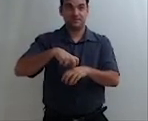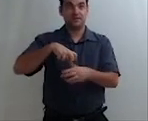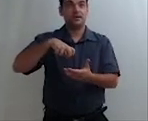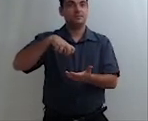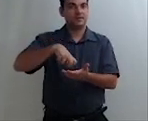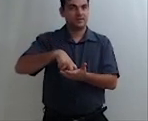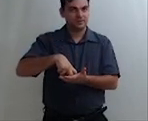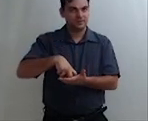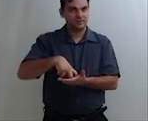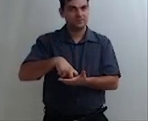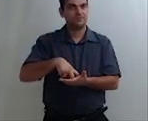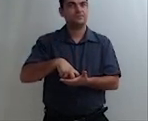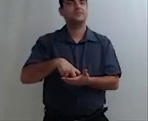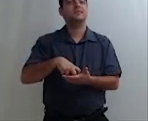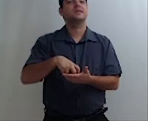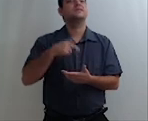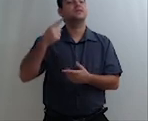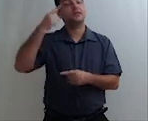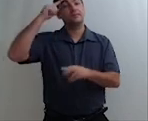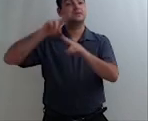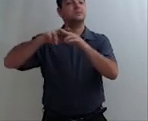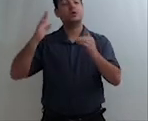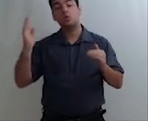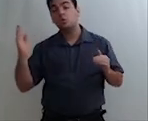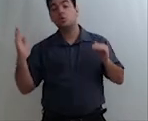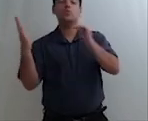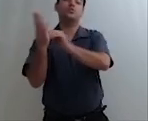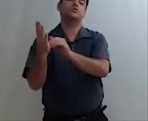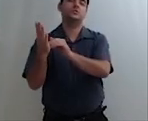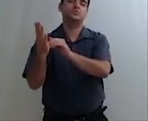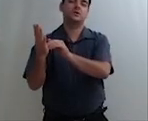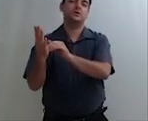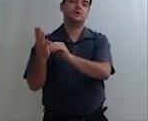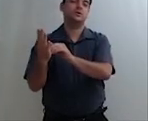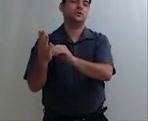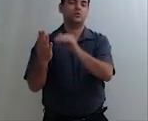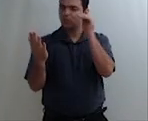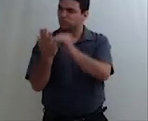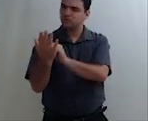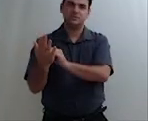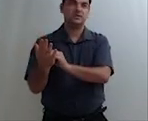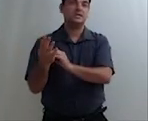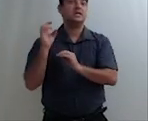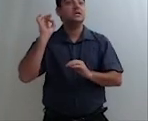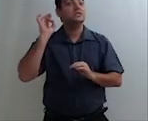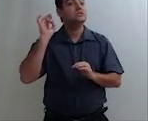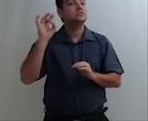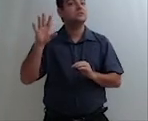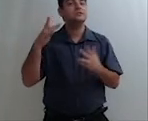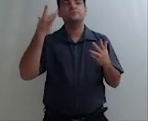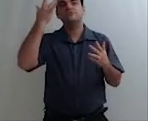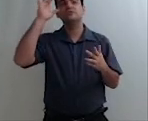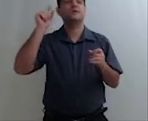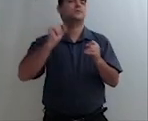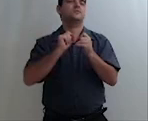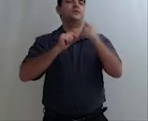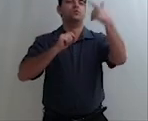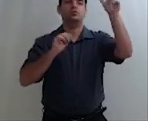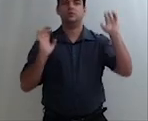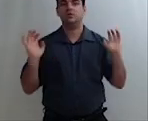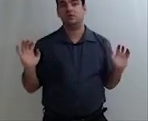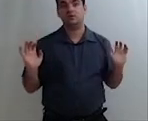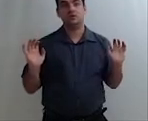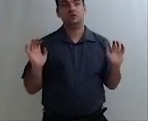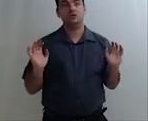a prisão preventiva ela deve ser a última rácio só sendo cabível quando não puder estar quando não puder